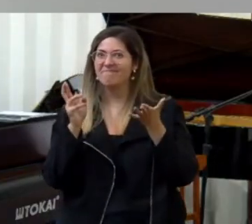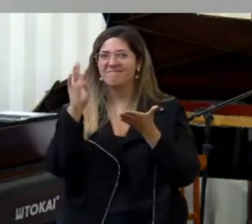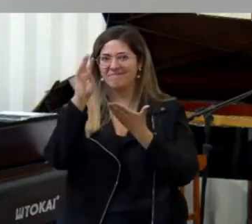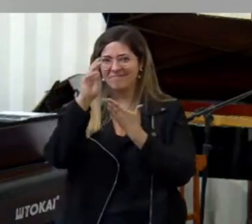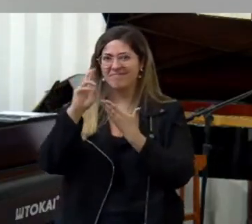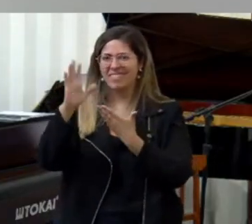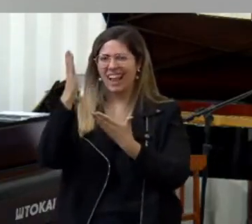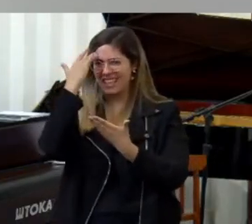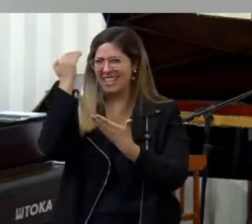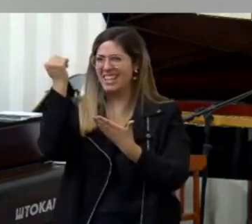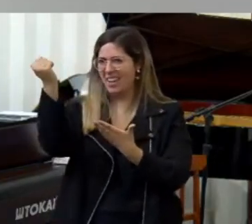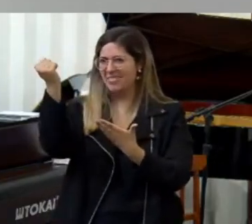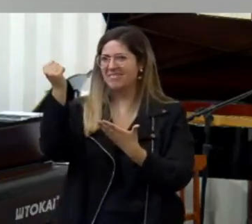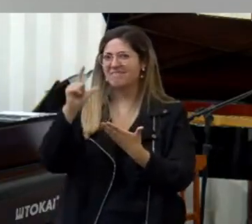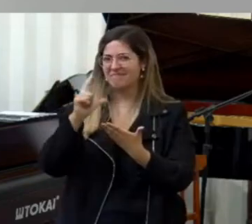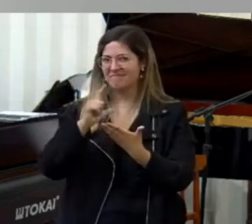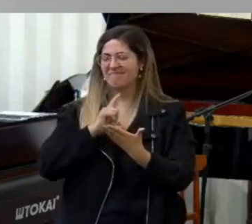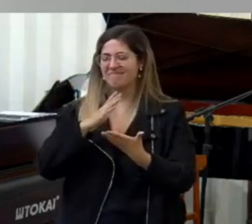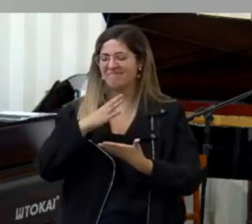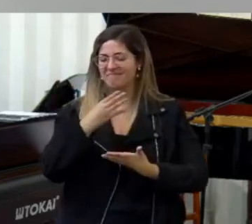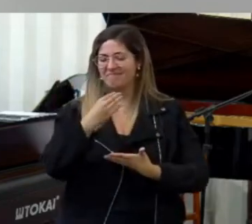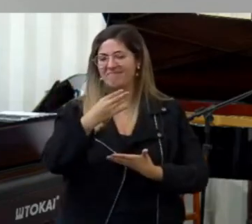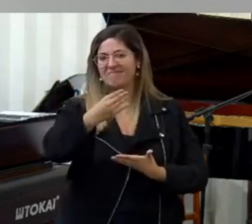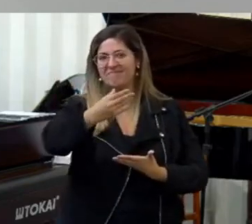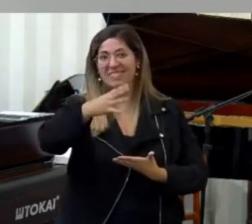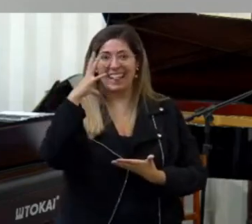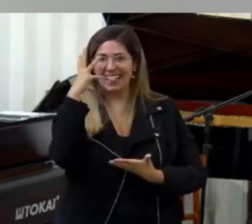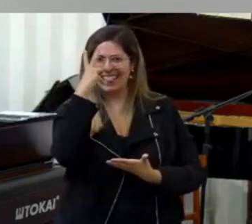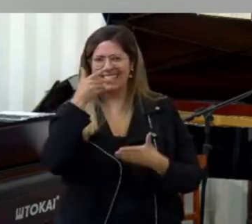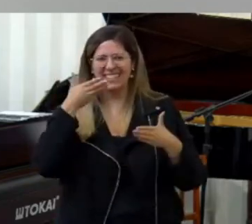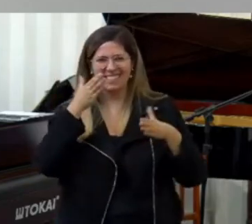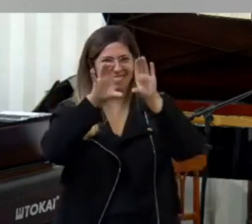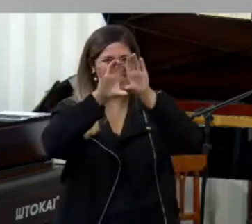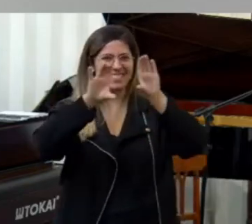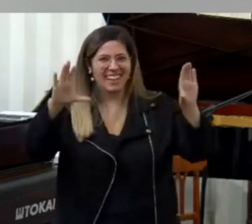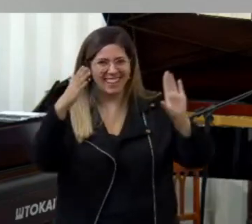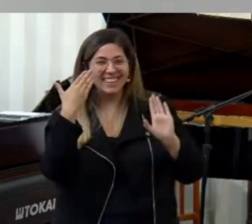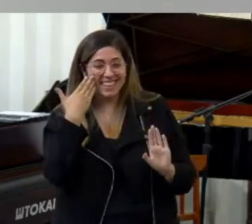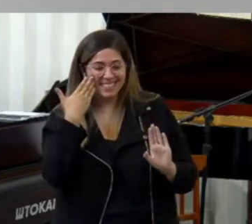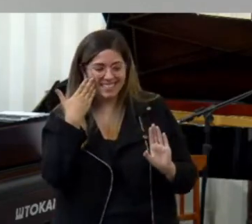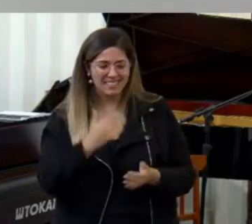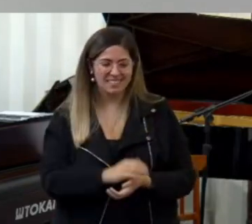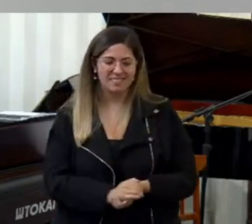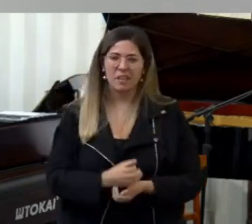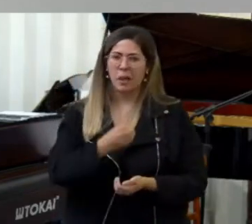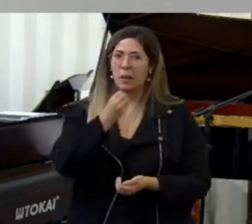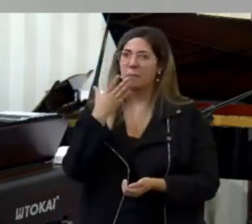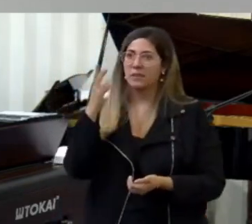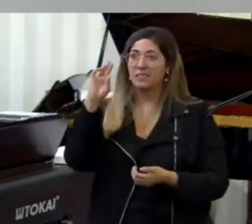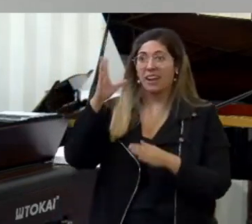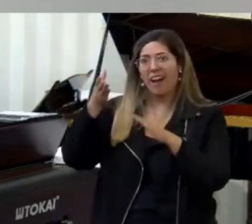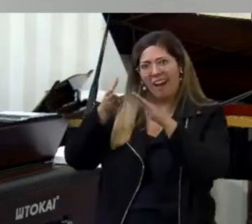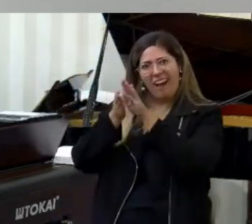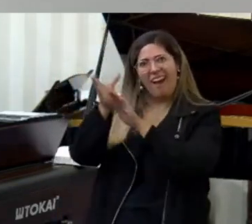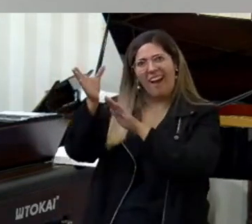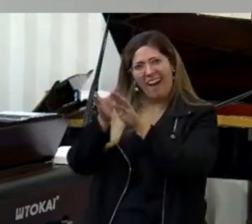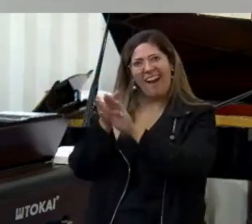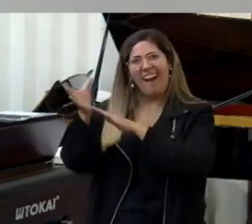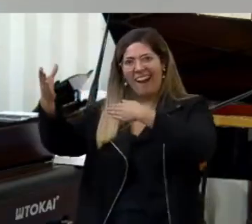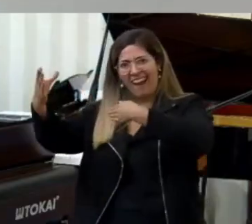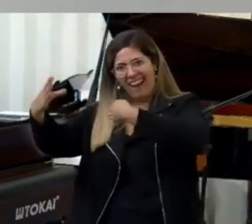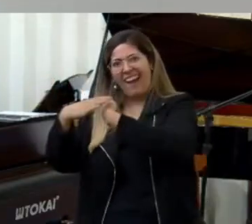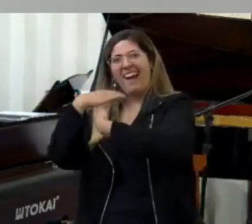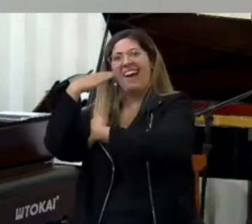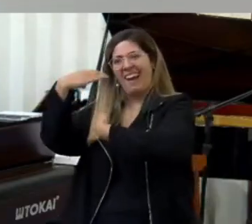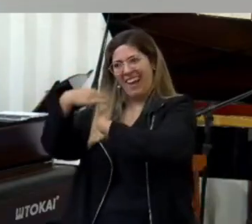mas sabe que vai pisar lá. Bendigo o Senhor que me aconselha, pois até